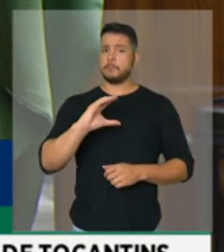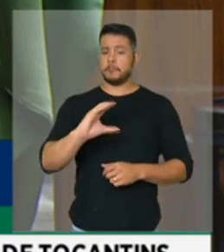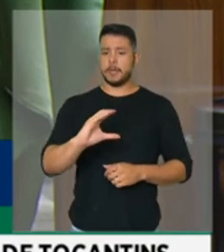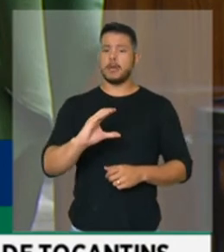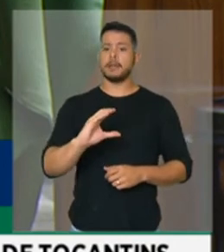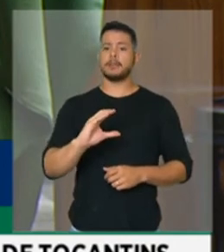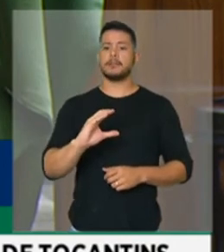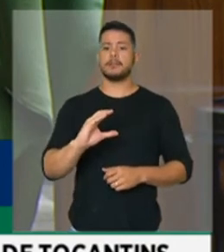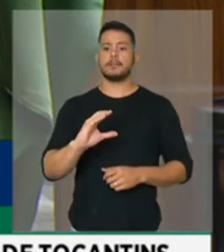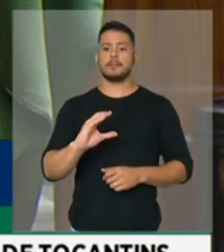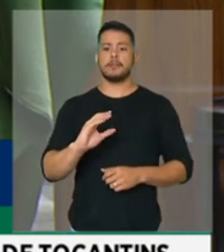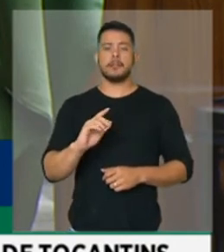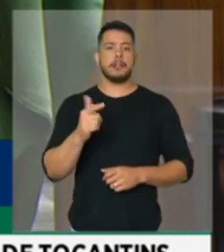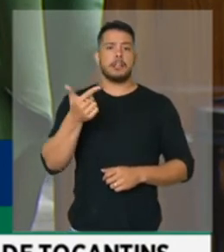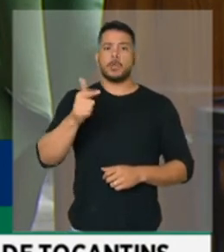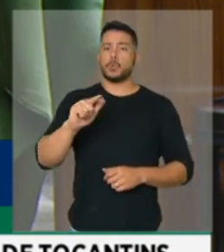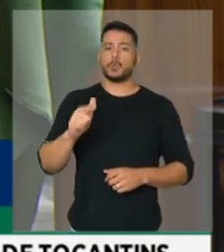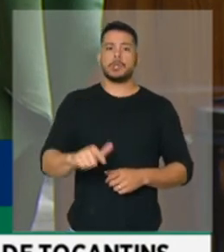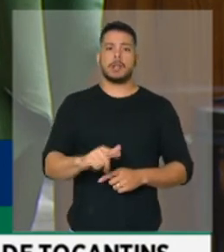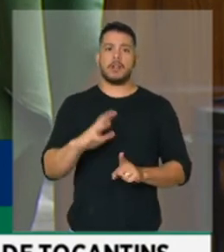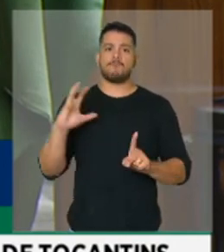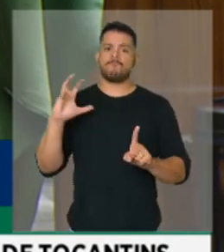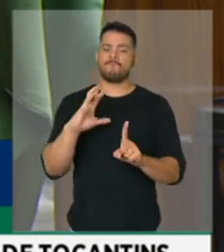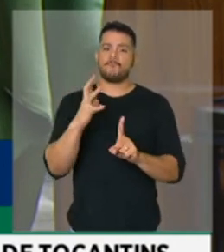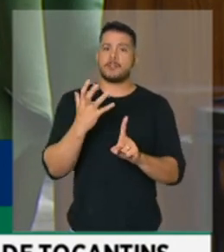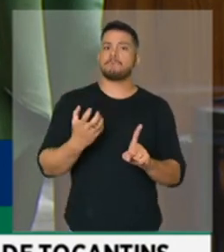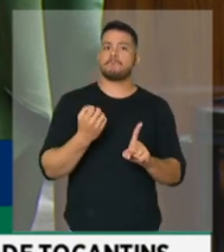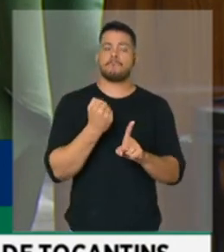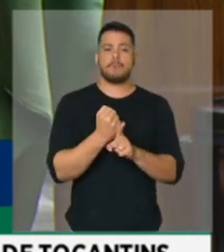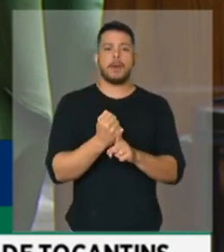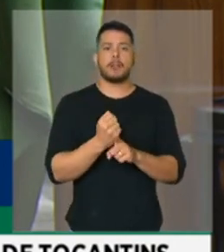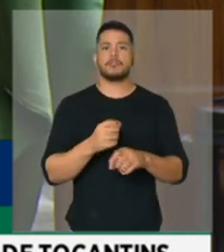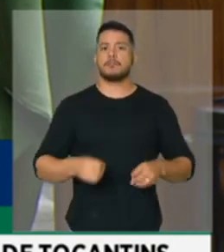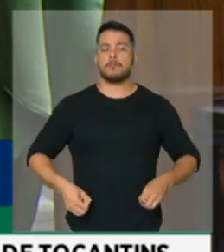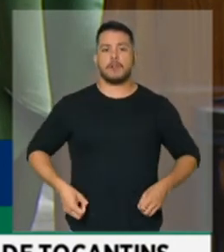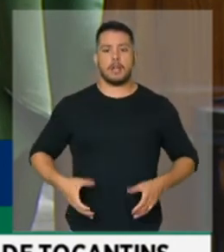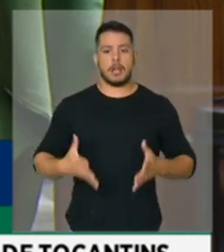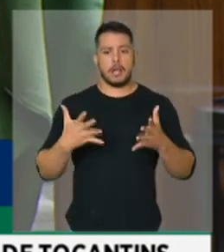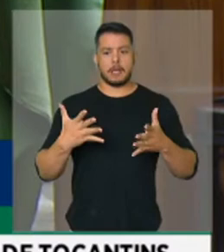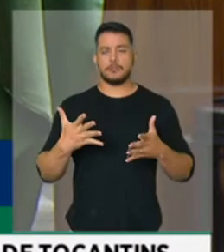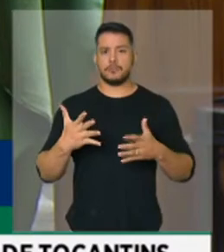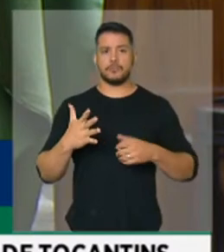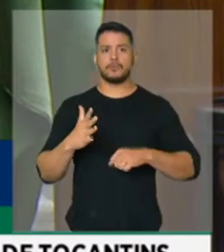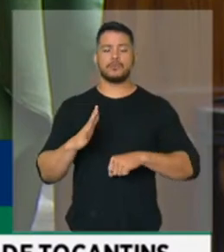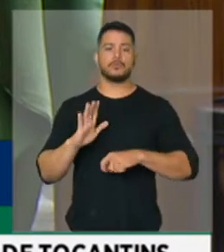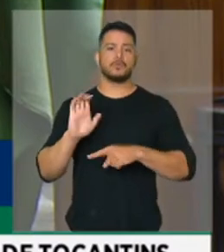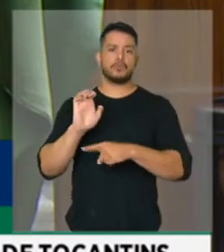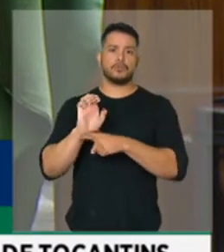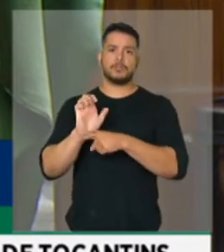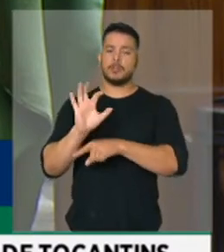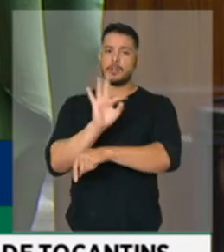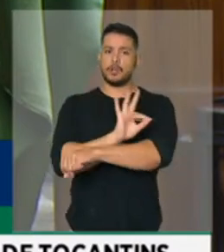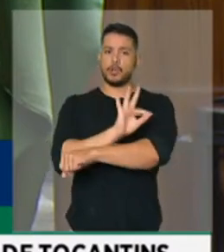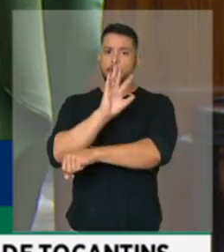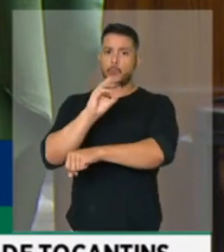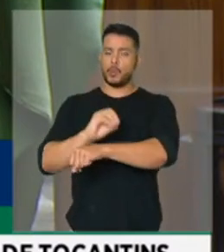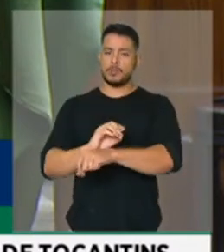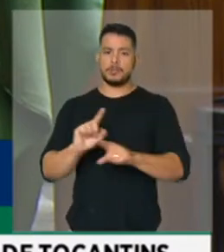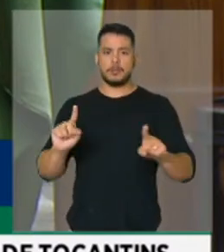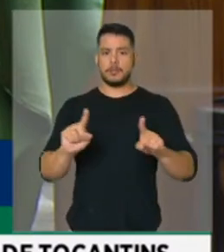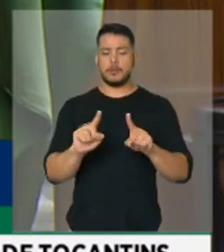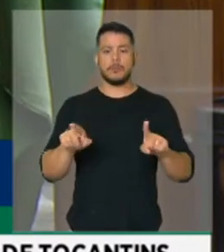terá retroatividade no impacto financeiro e orçamentário no meu estado de Tocantins, e que ela nada